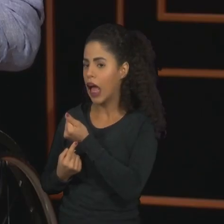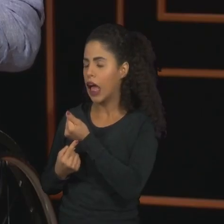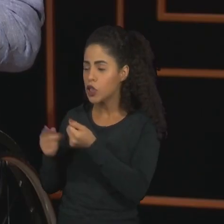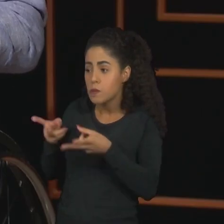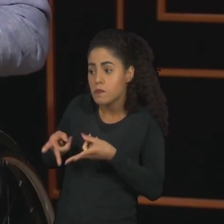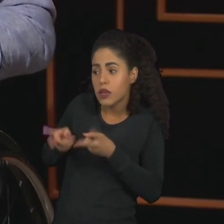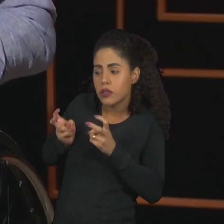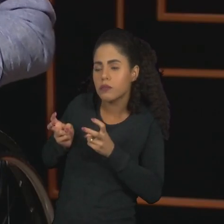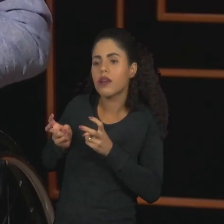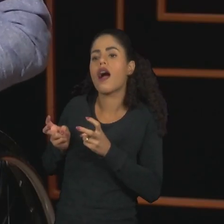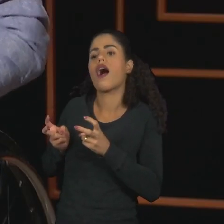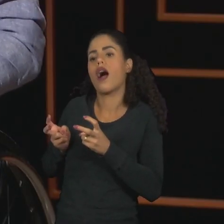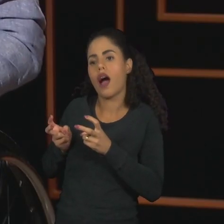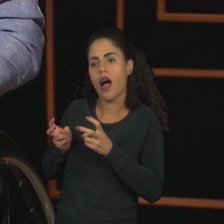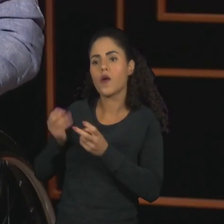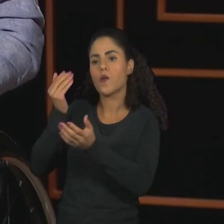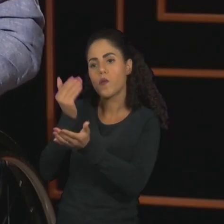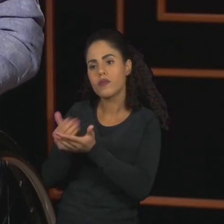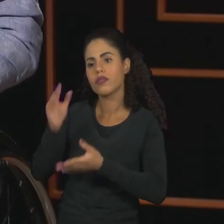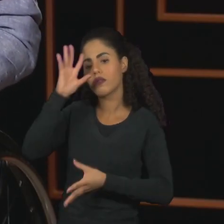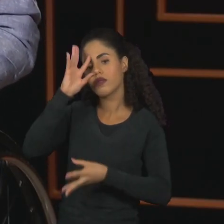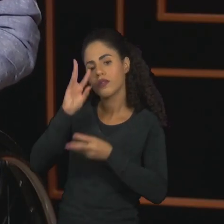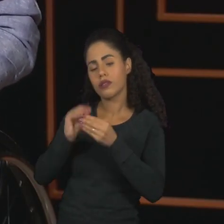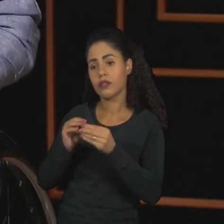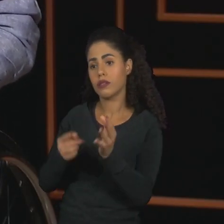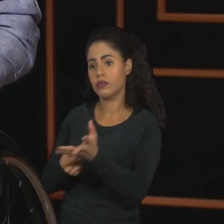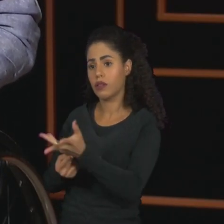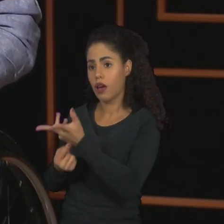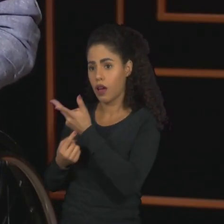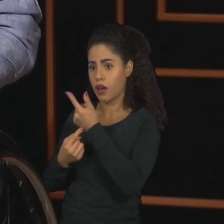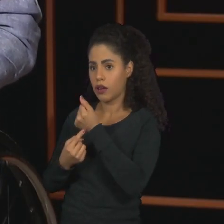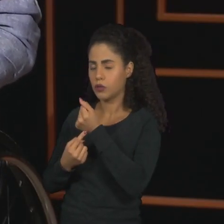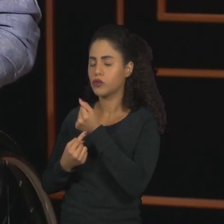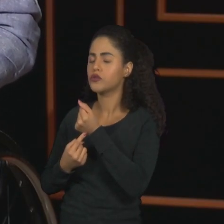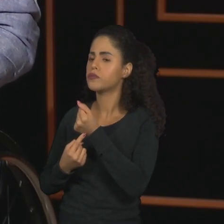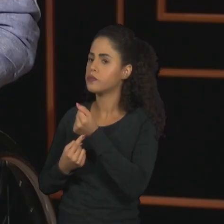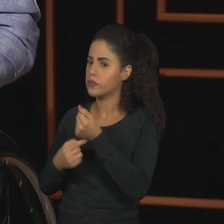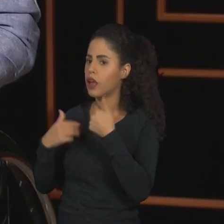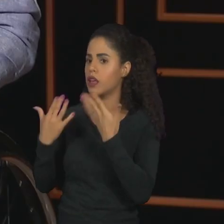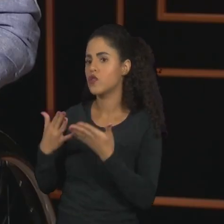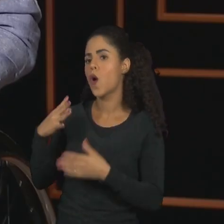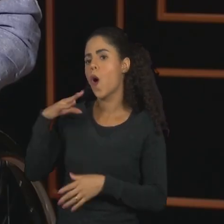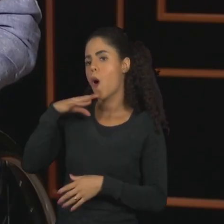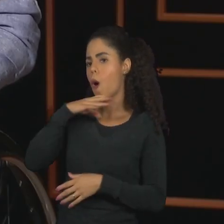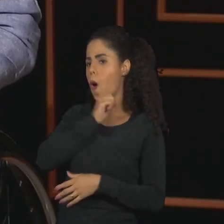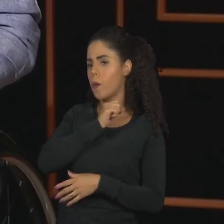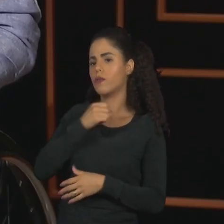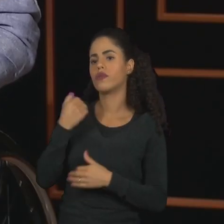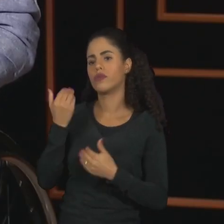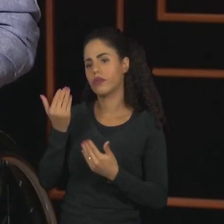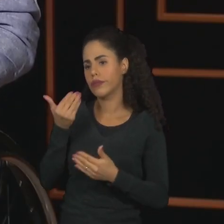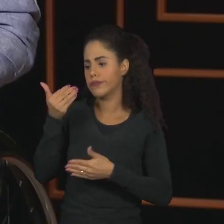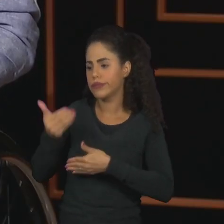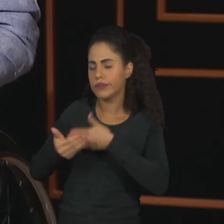Aí comecei a entender o discurso da arte. E isso, obviamente, passou por